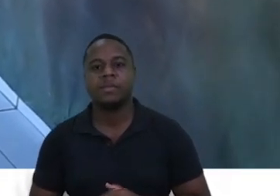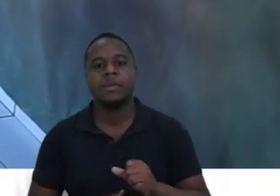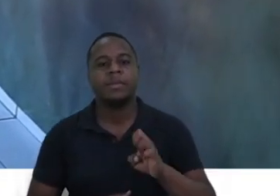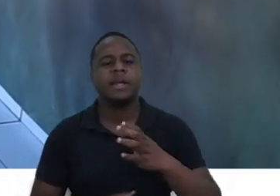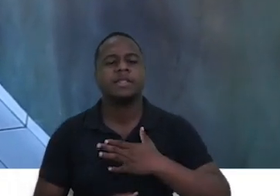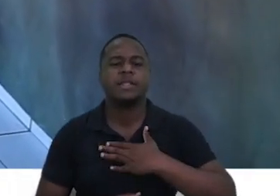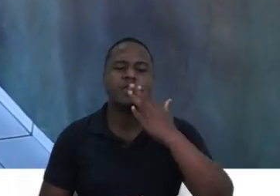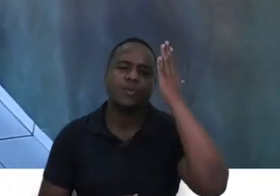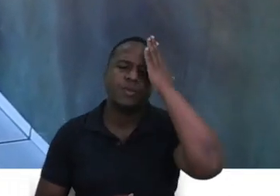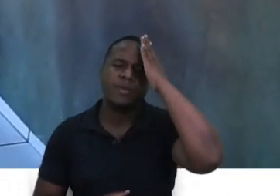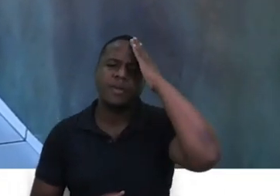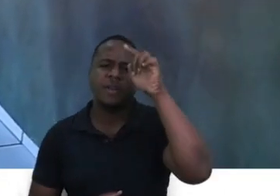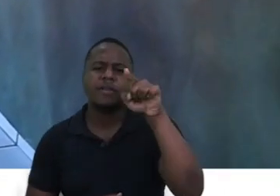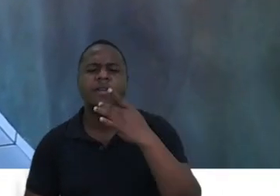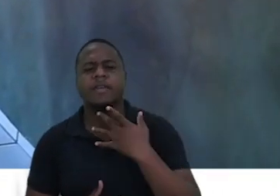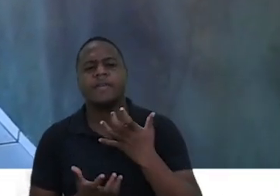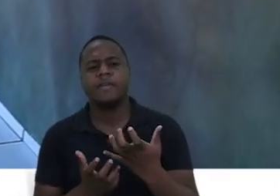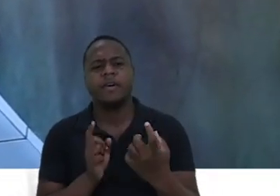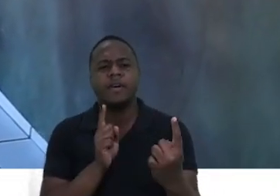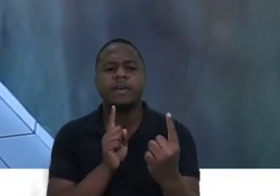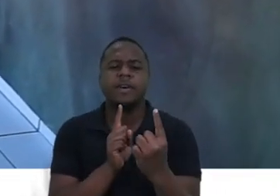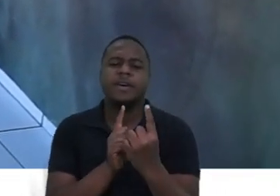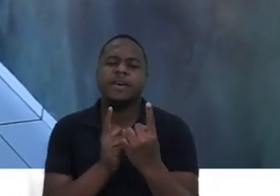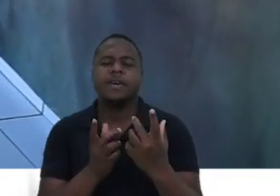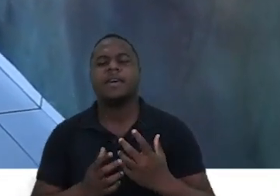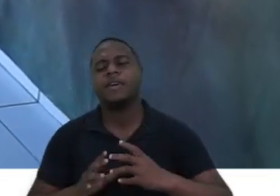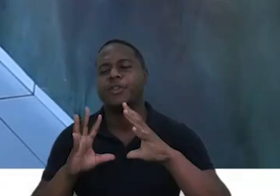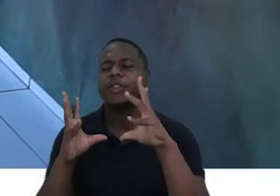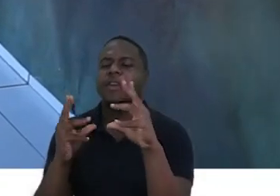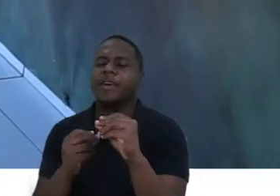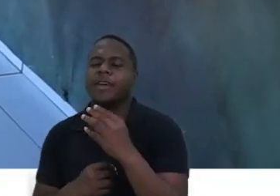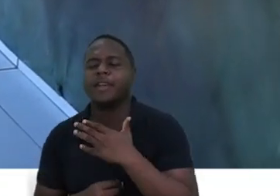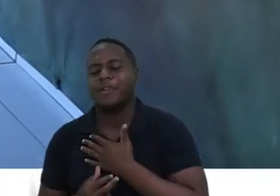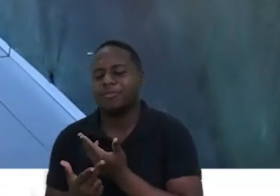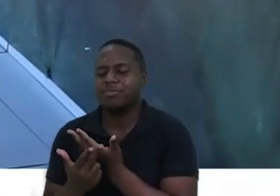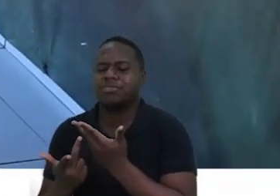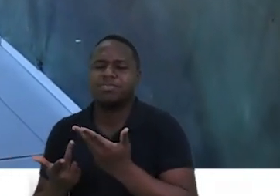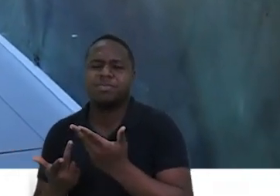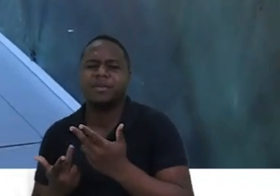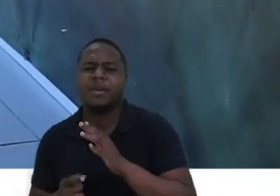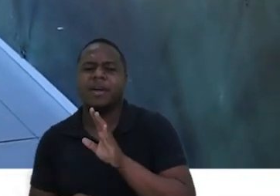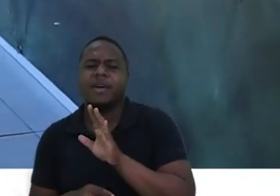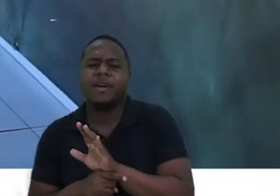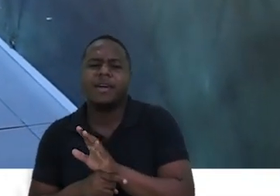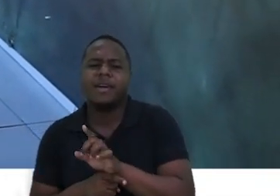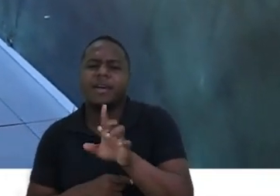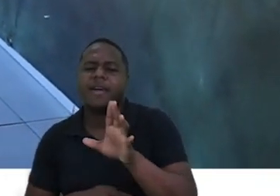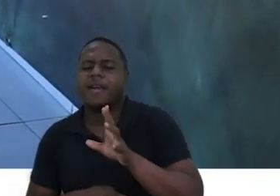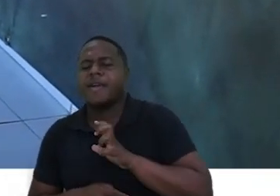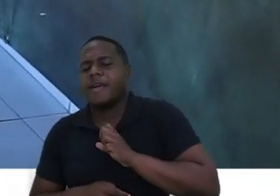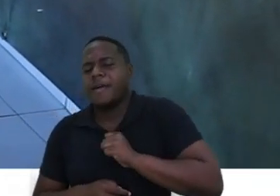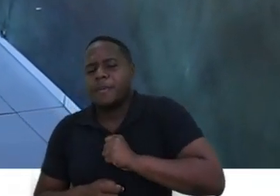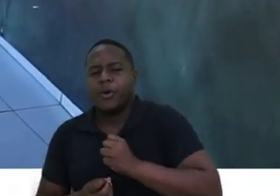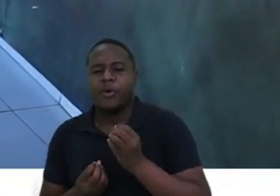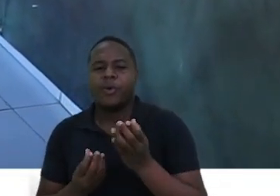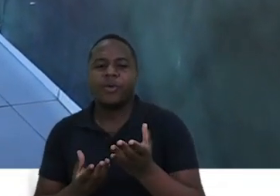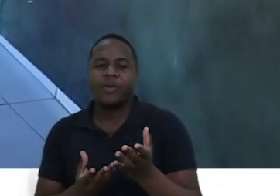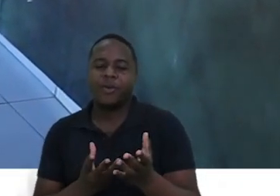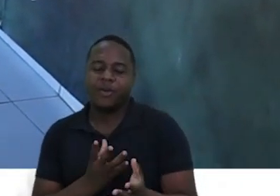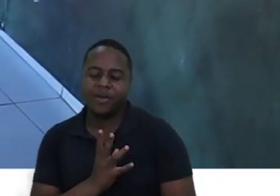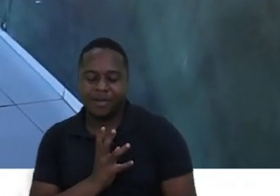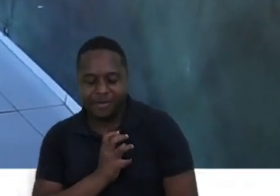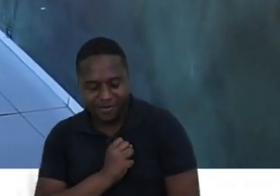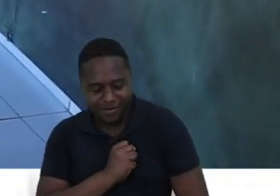Se eu soubesse que tu me queria, tudo faria para te amar.